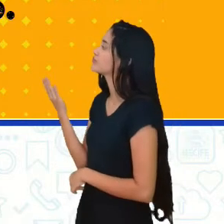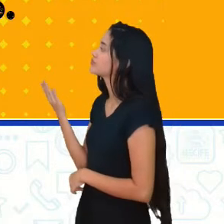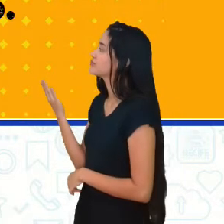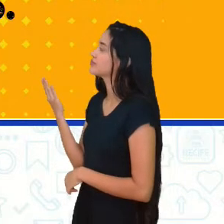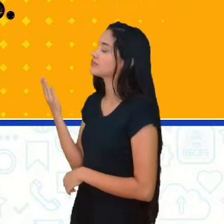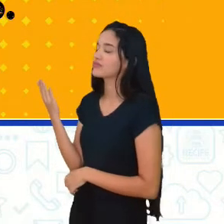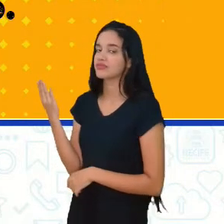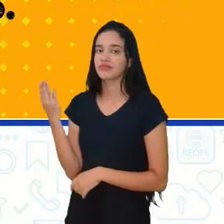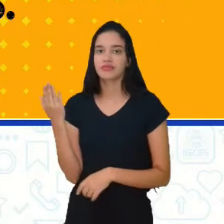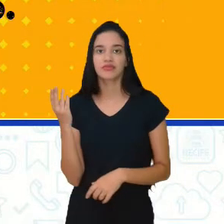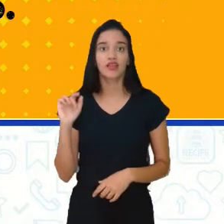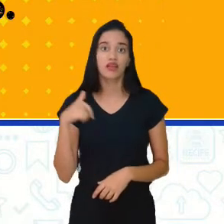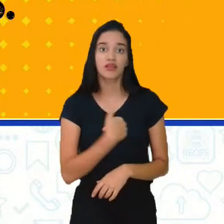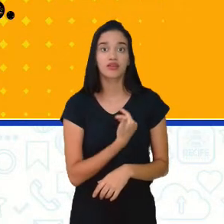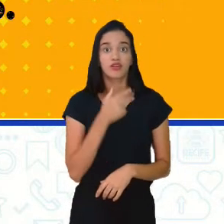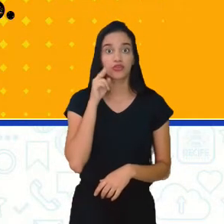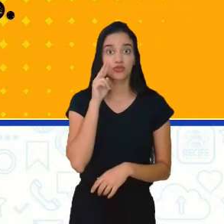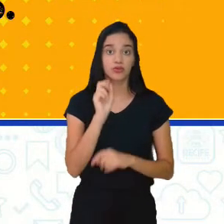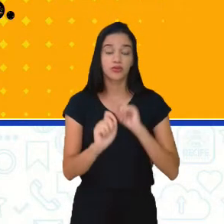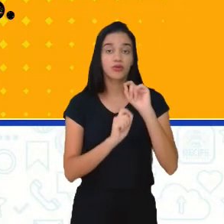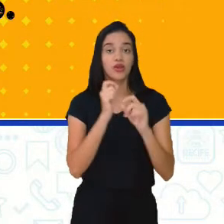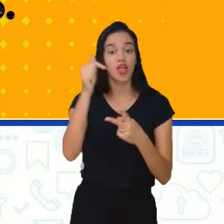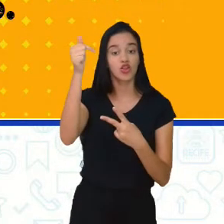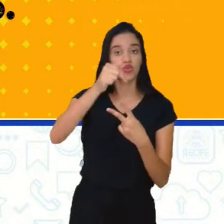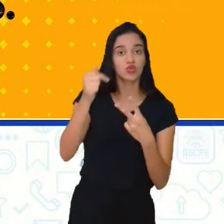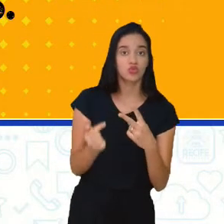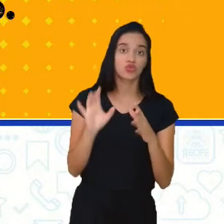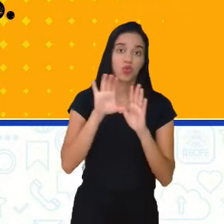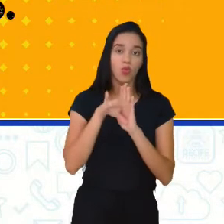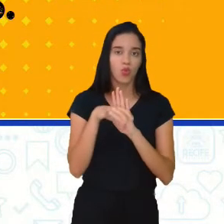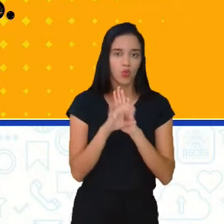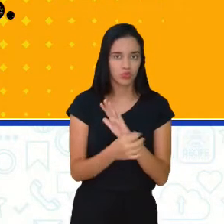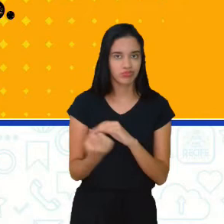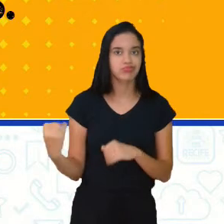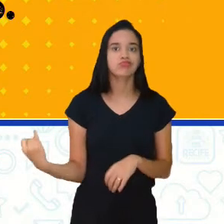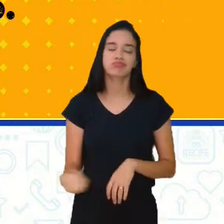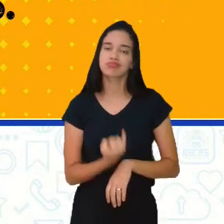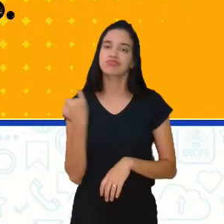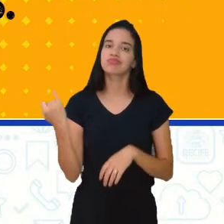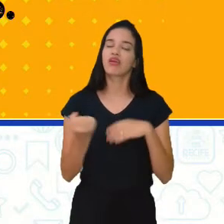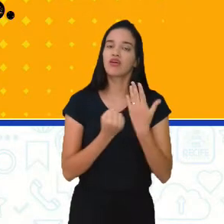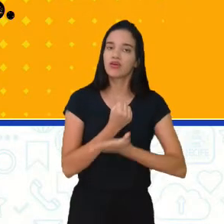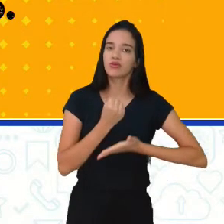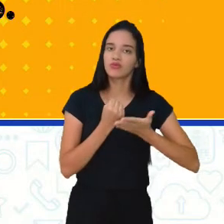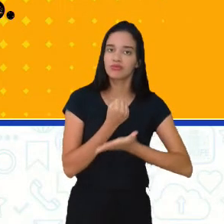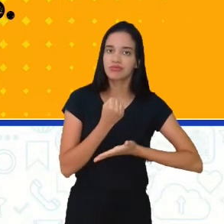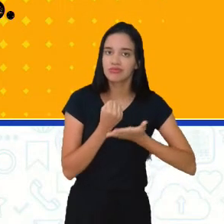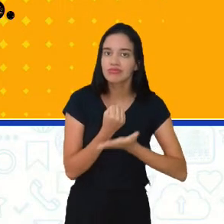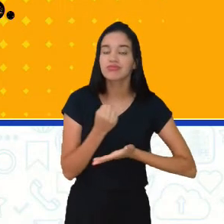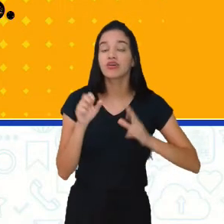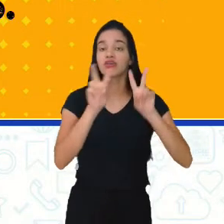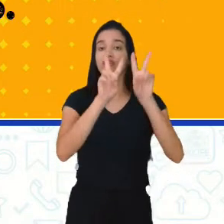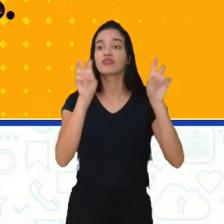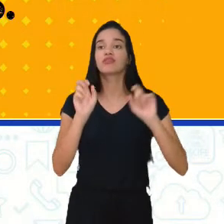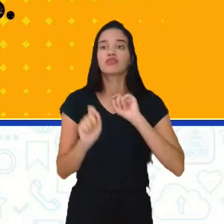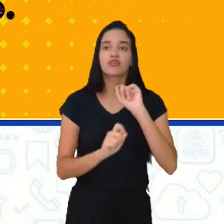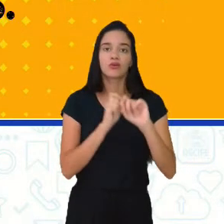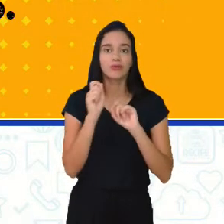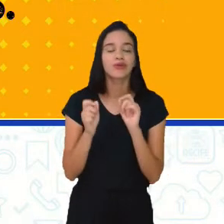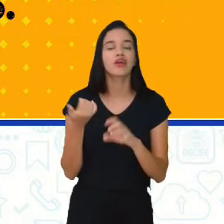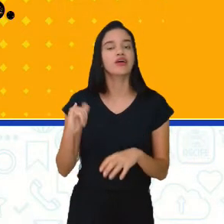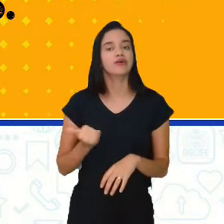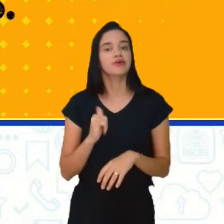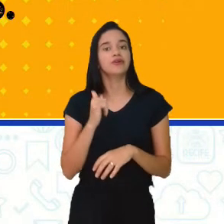nós vimos que calor e temperatura são dois conceitos fundamentais da termologia, da